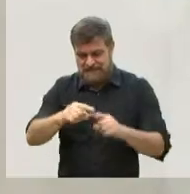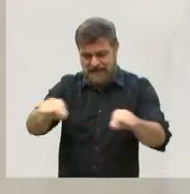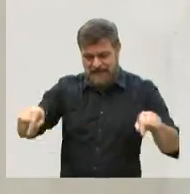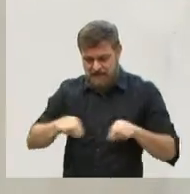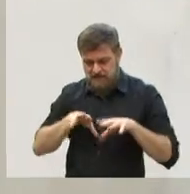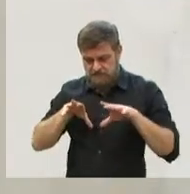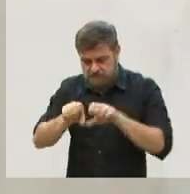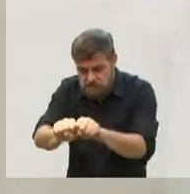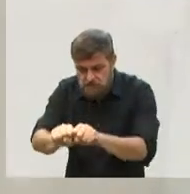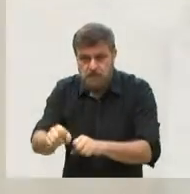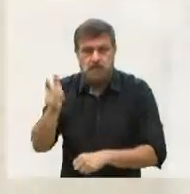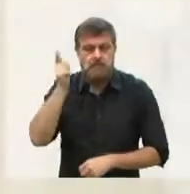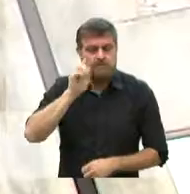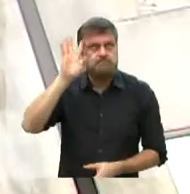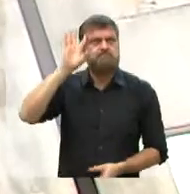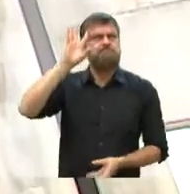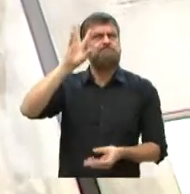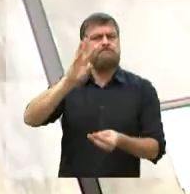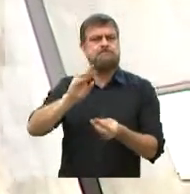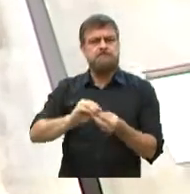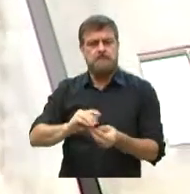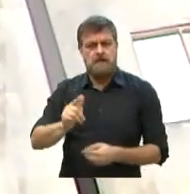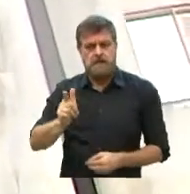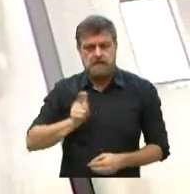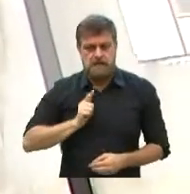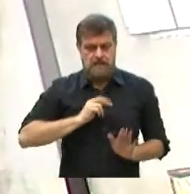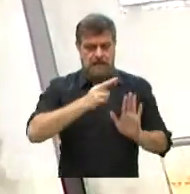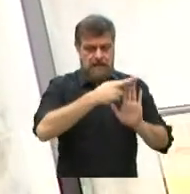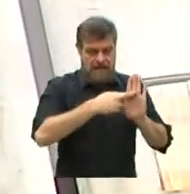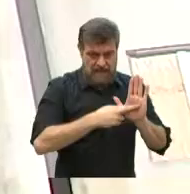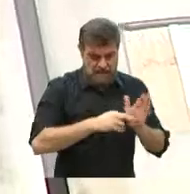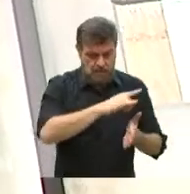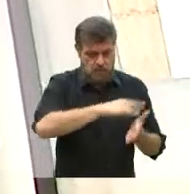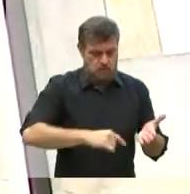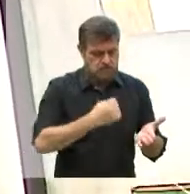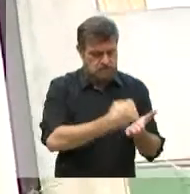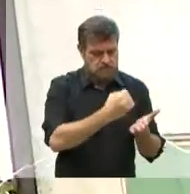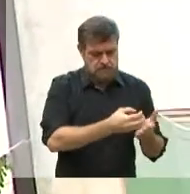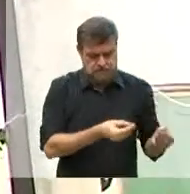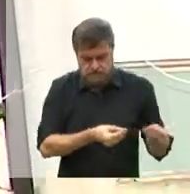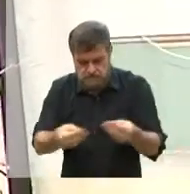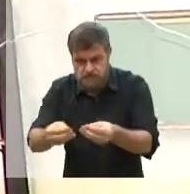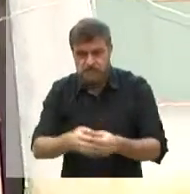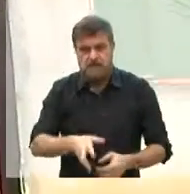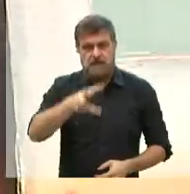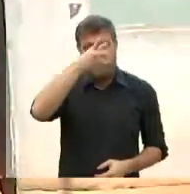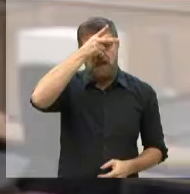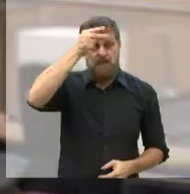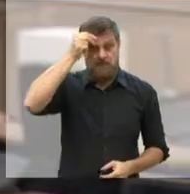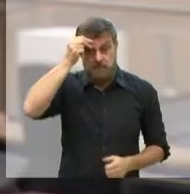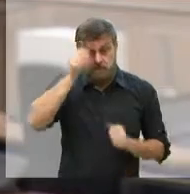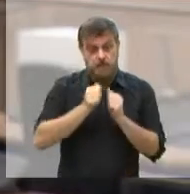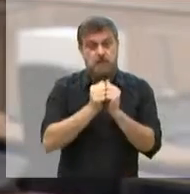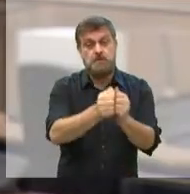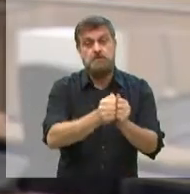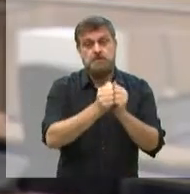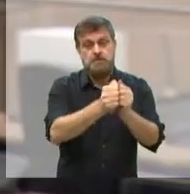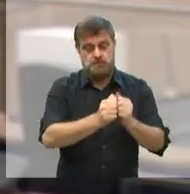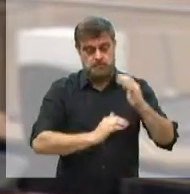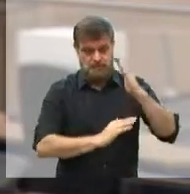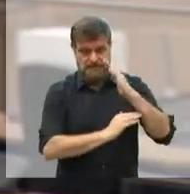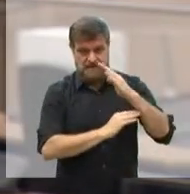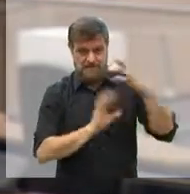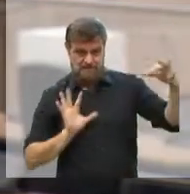irregularidades tomasse a decisão para fazer a regularização fundiária. O governo municipal, junto com a